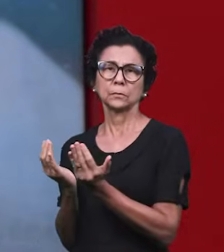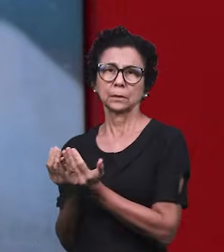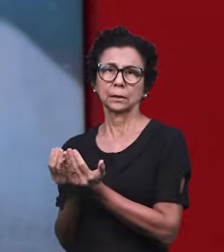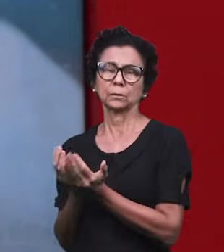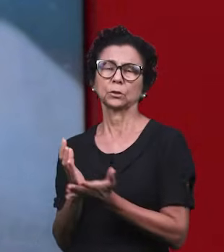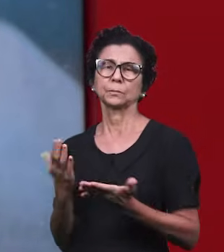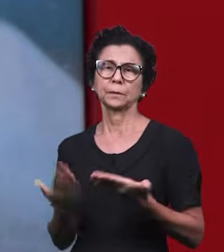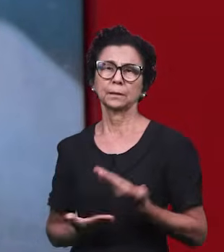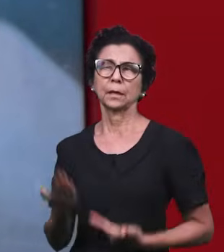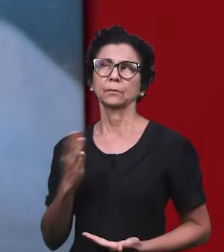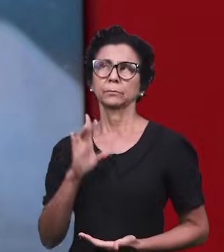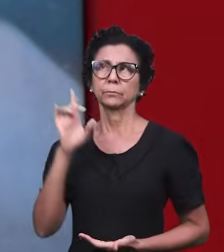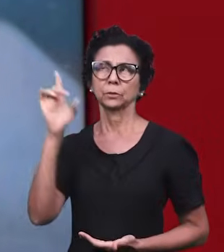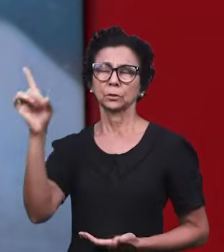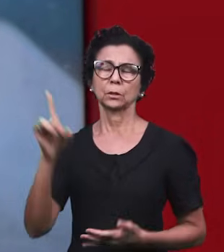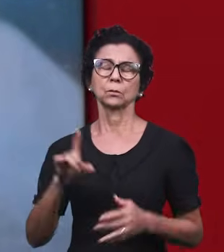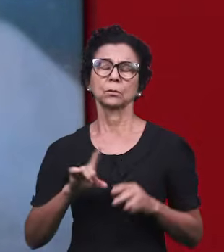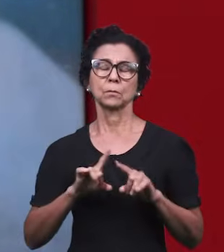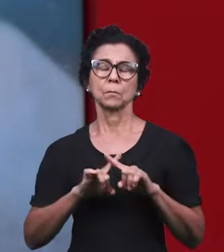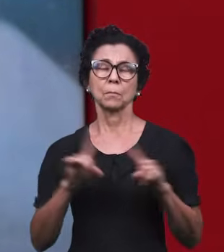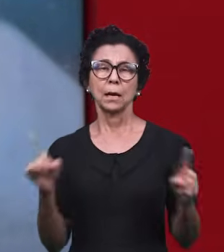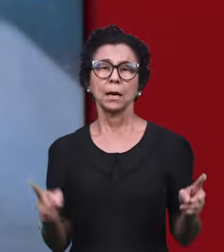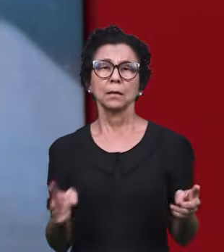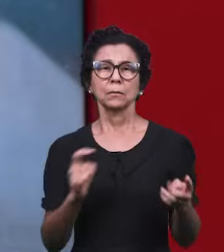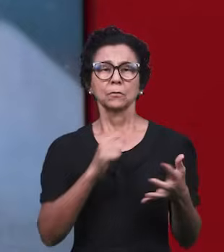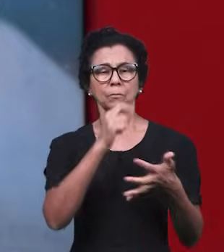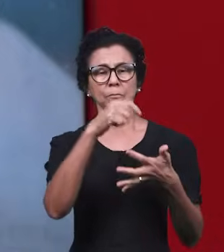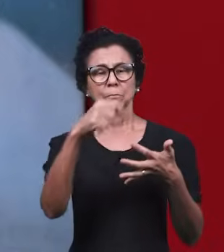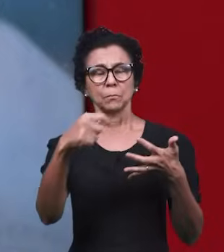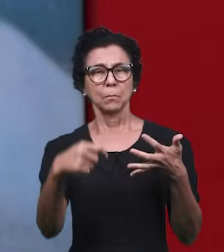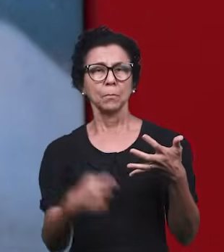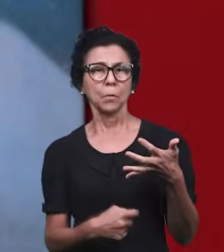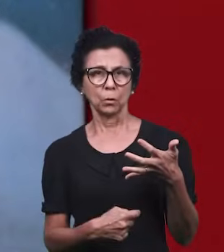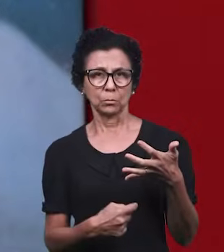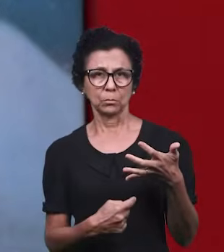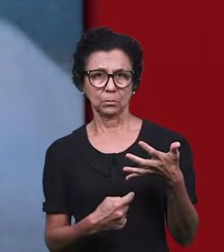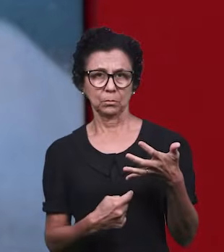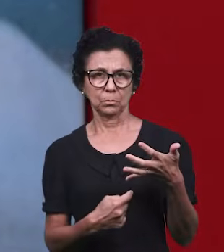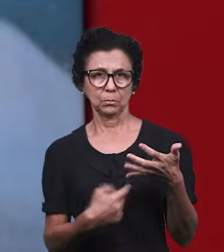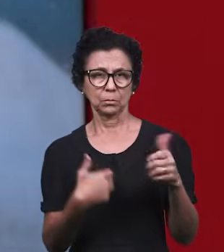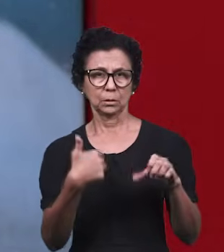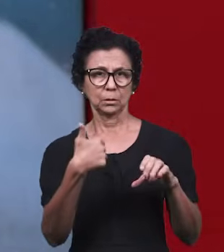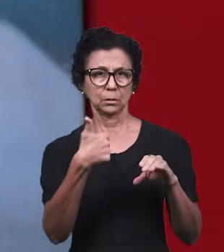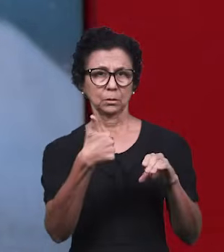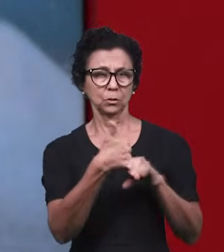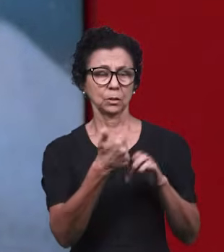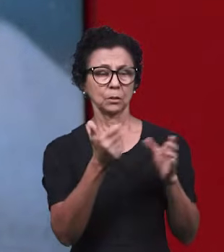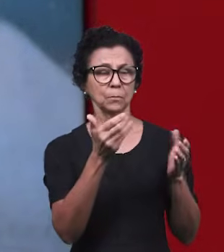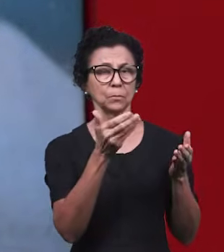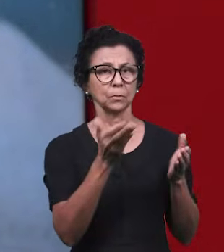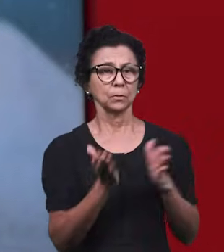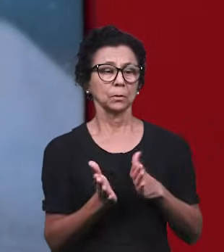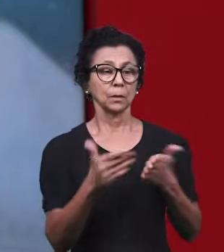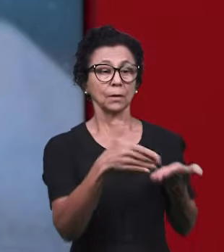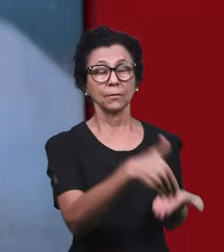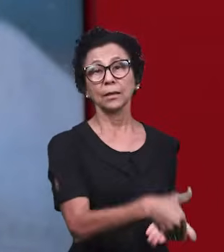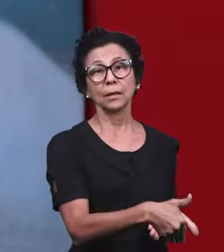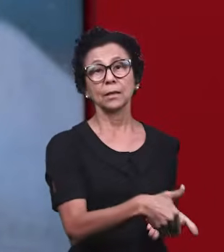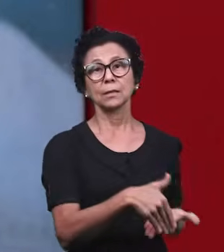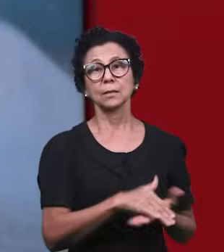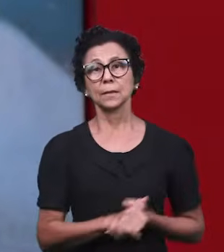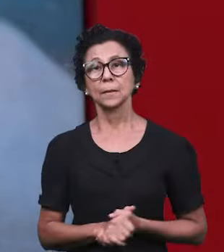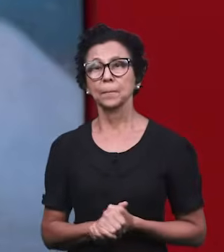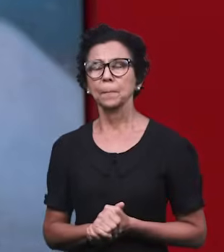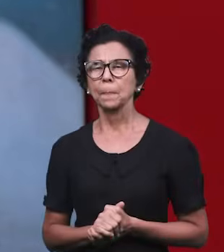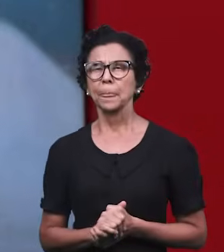relacionada a vários pontos e nós observamos exatamente nessa hora, nesse momento que nós estamos vivendo, nesse último